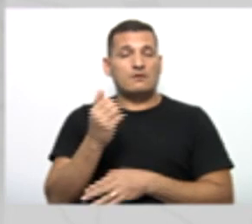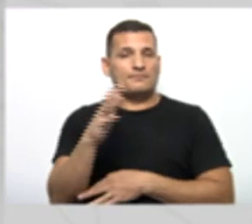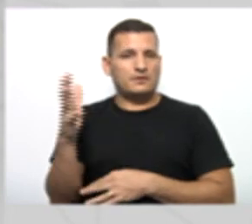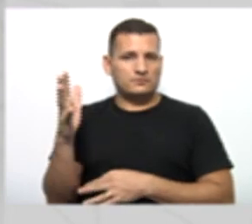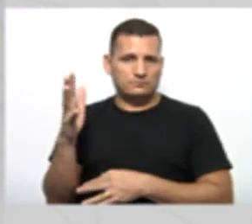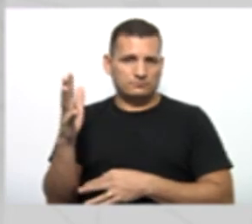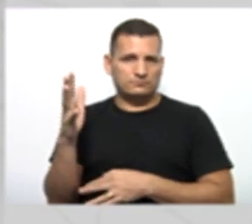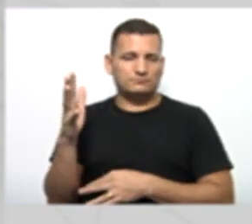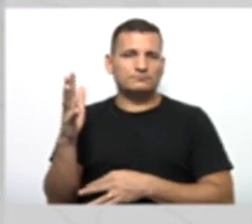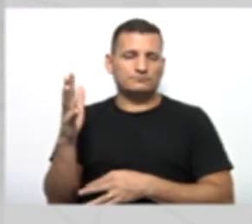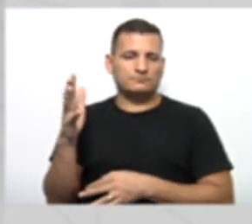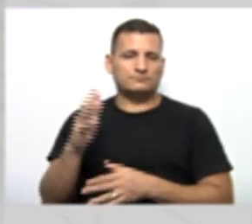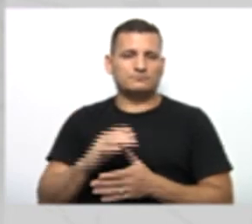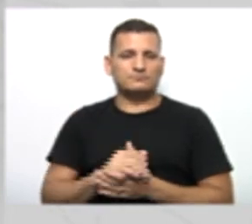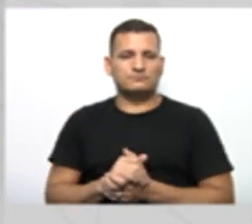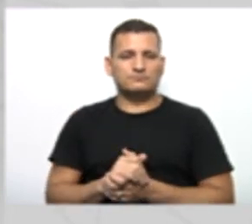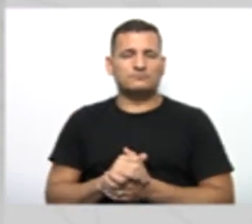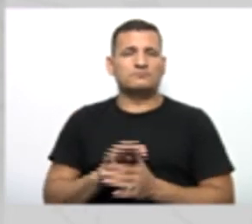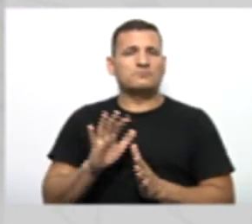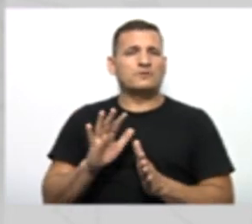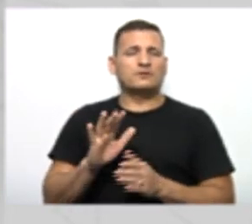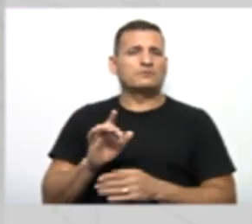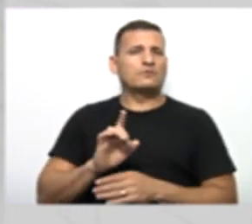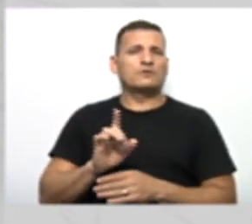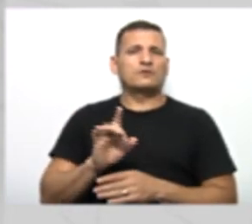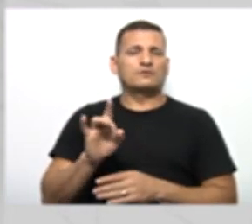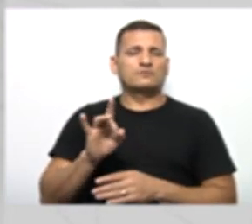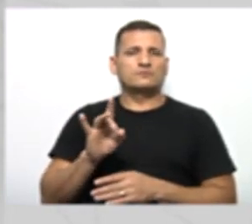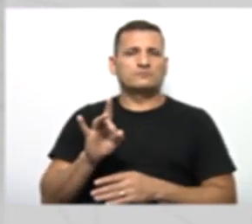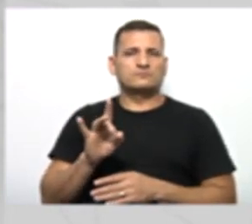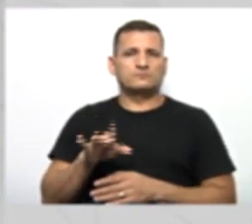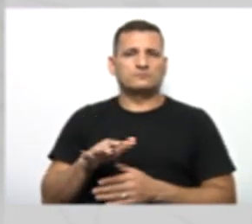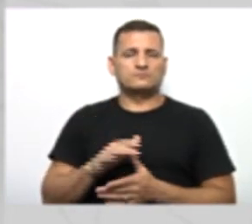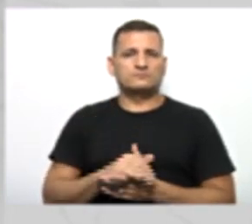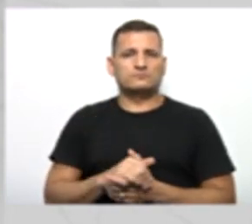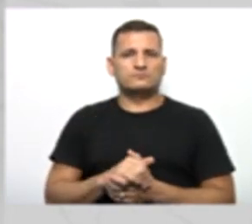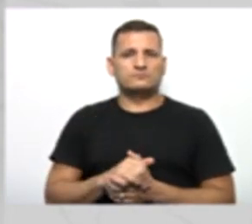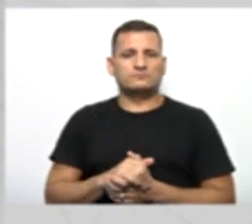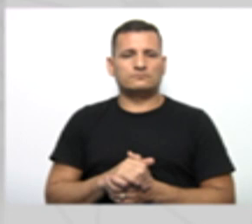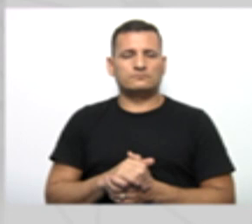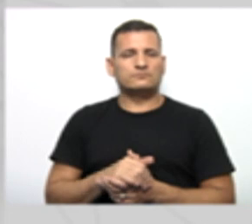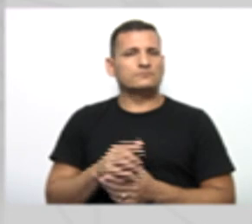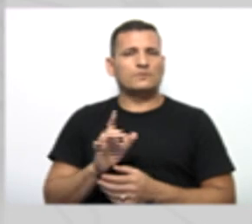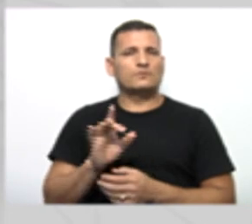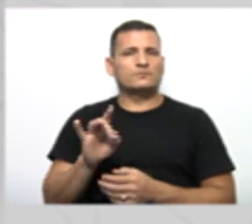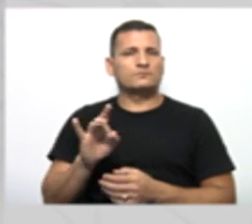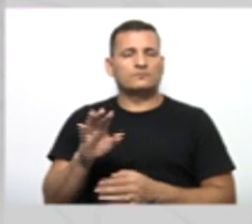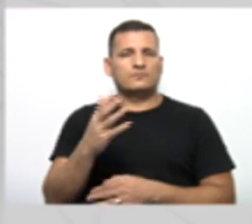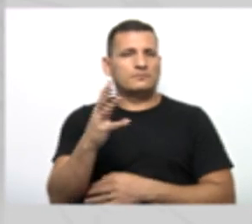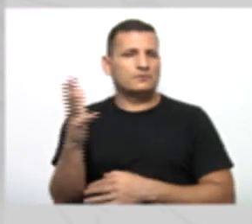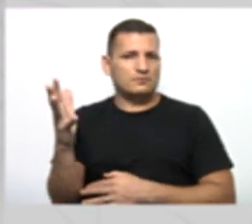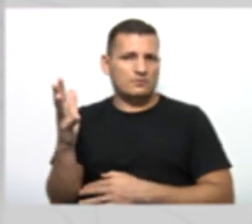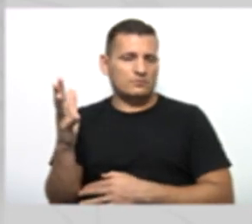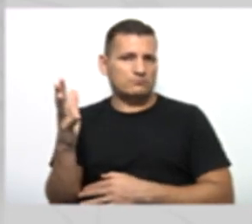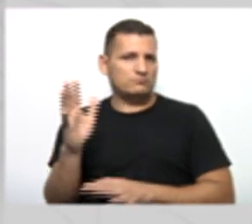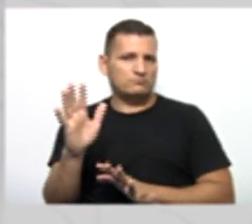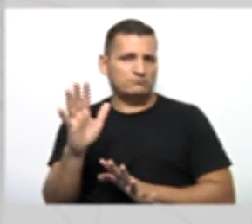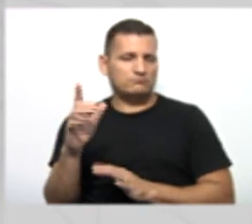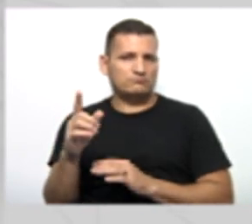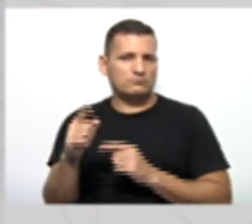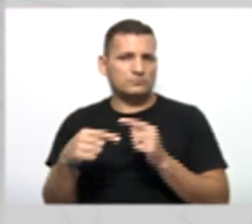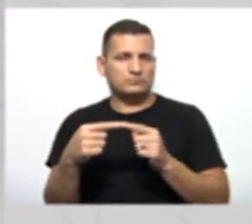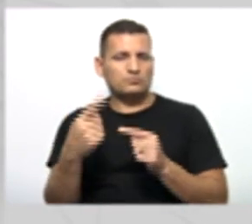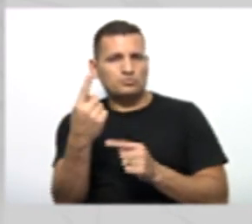ambiental. Mas não só avaliar a viabilidade ambiental de um projeto é um objetivo do